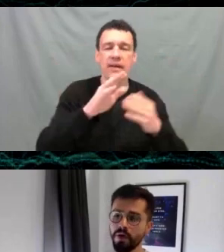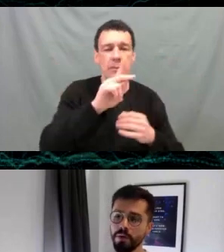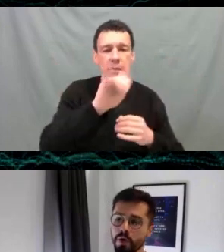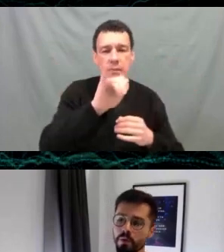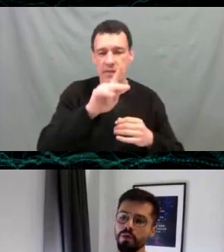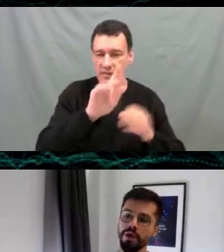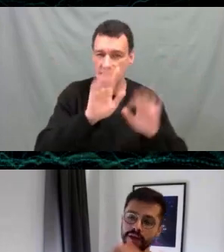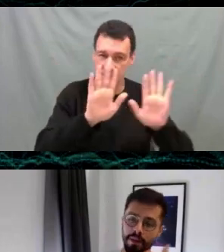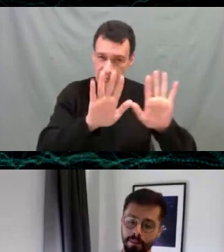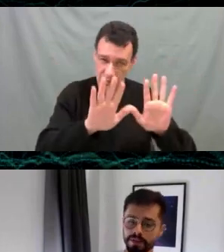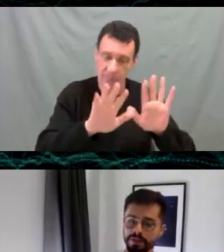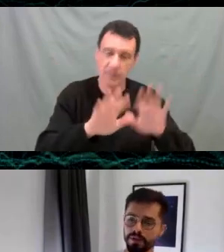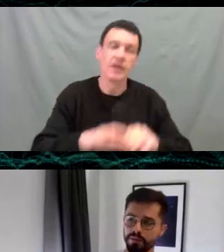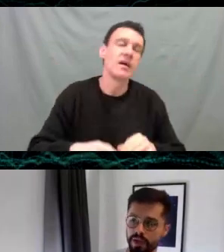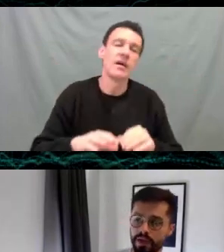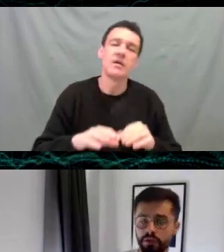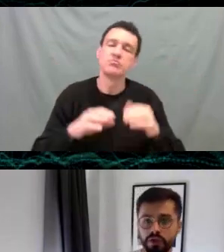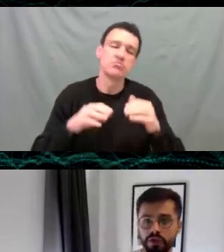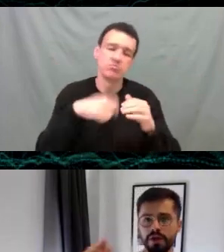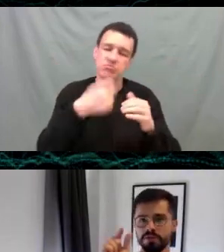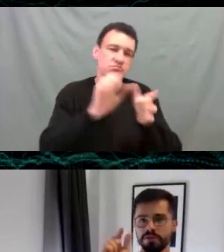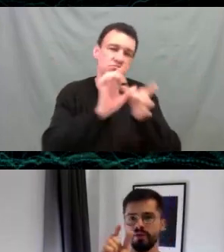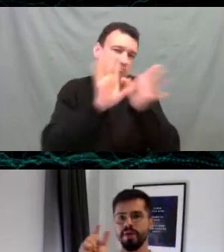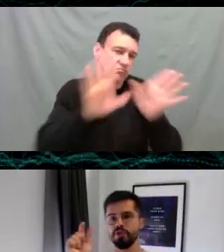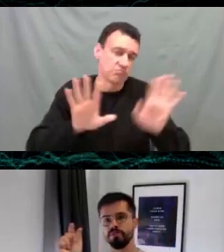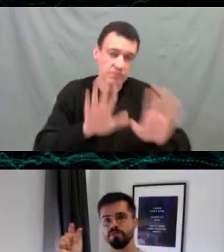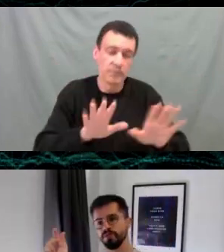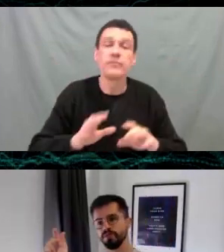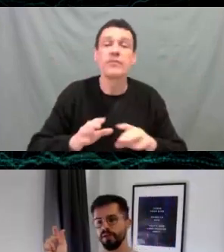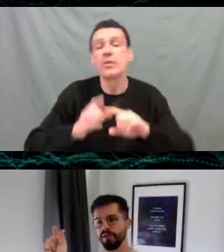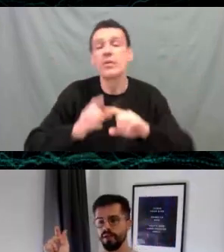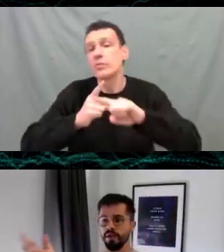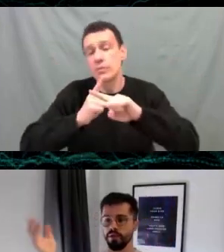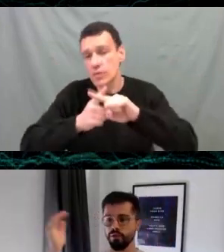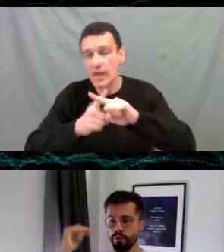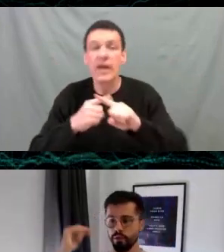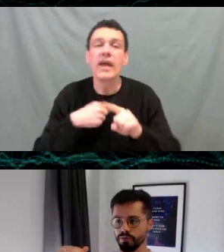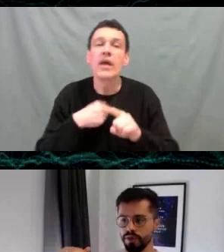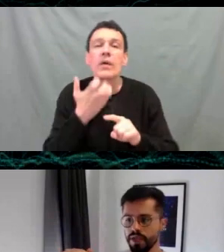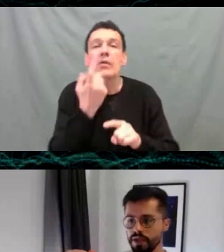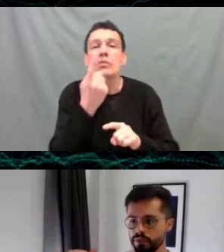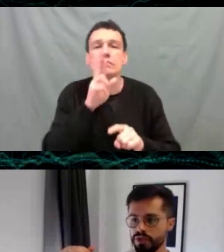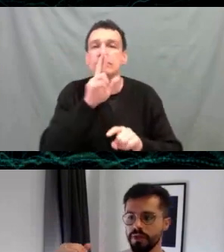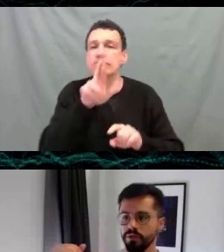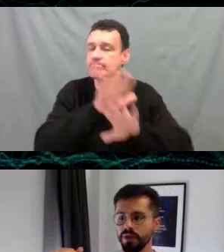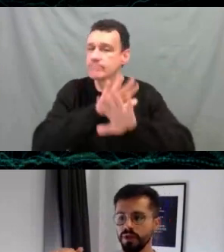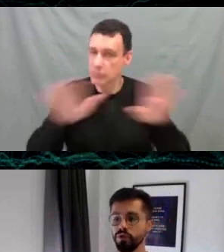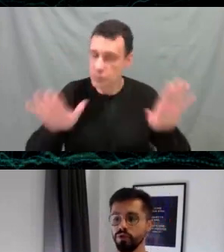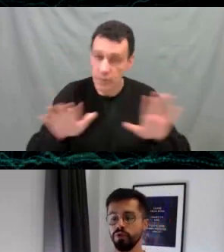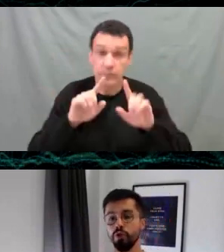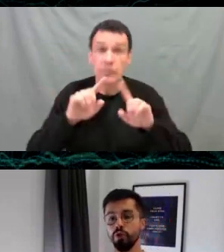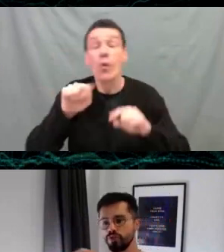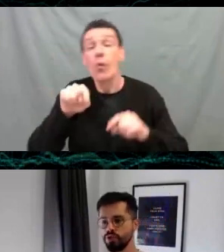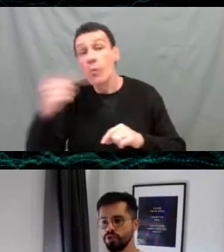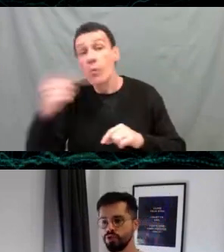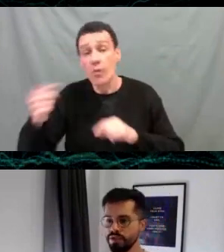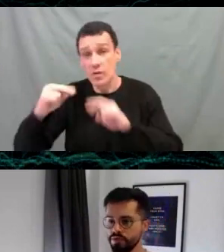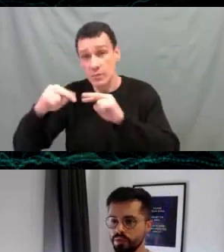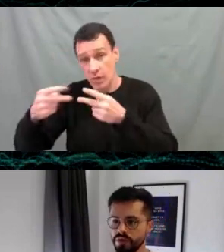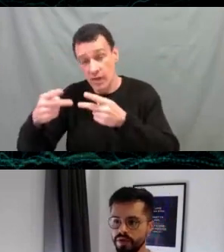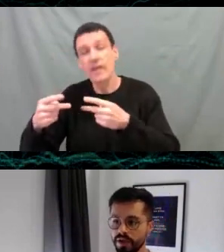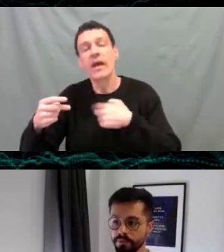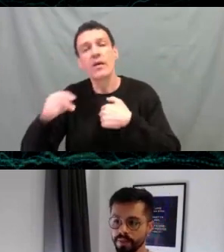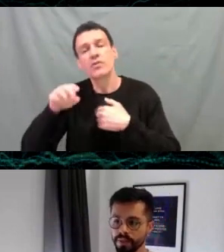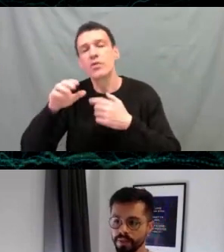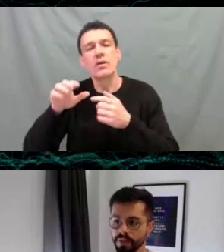da mesma forma como na próxima por que que eu tô chamando especificamente um resultado né No próximo o link eu tô chamando o que tá chegando todos os